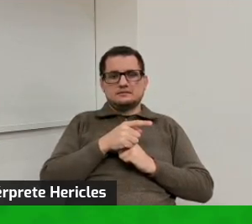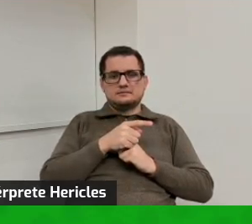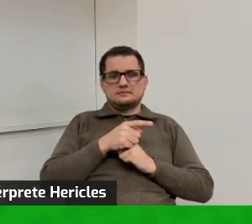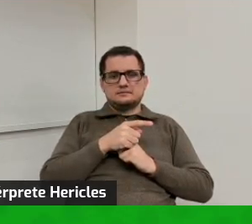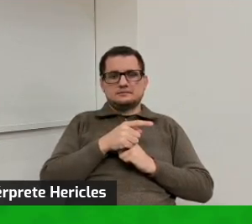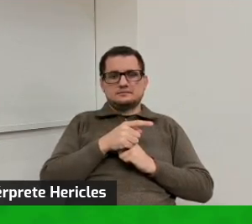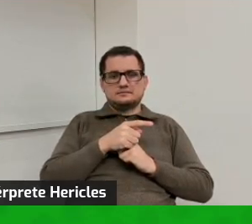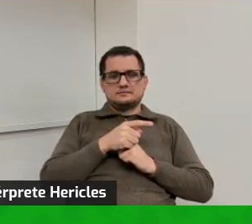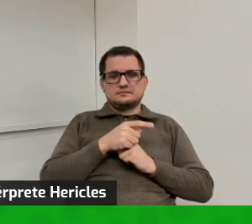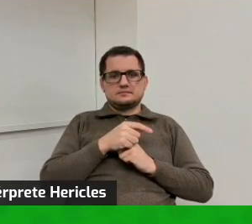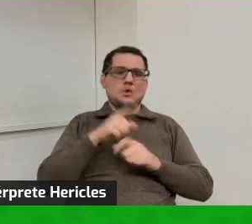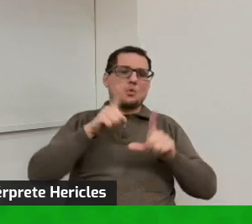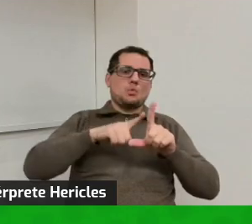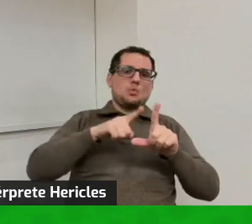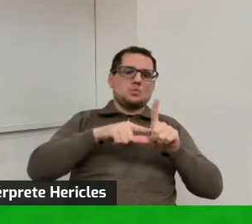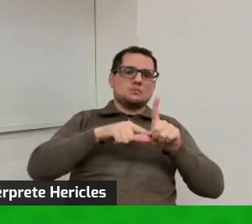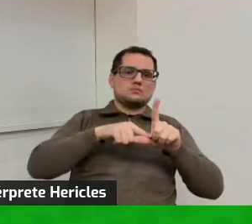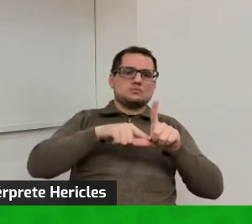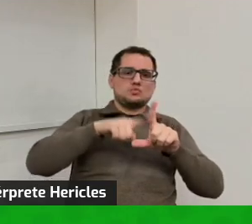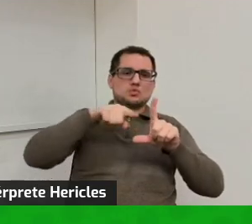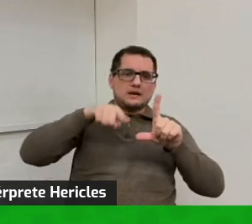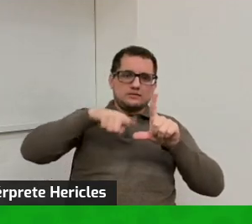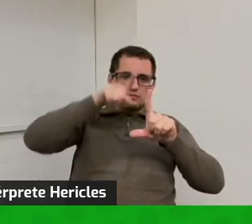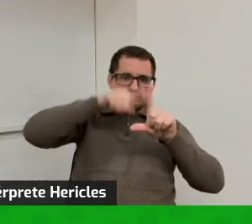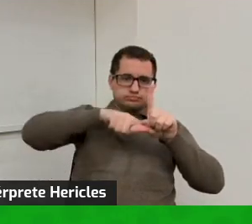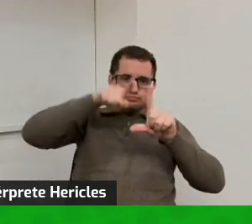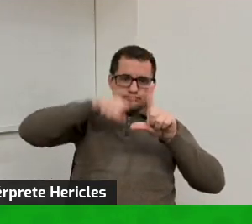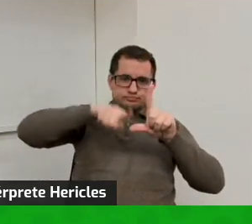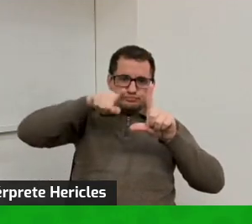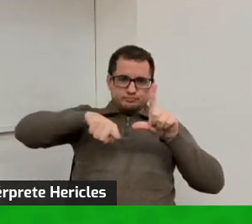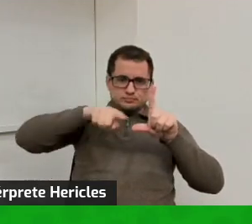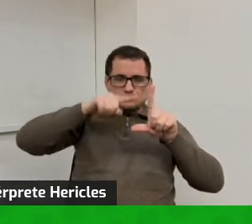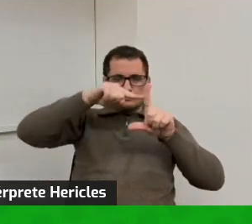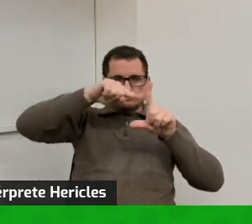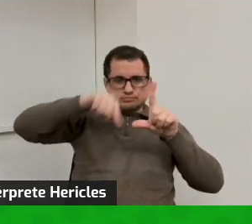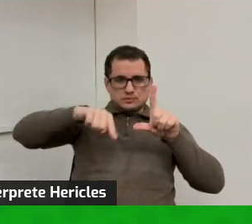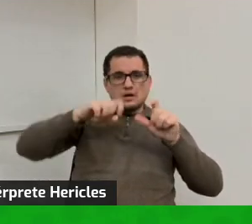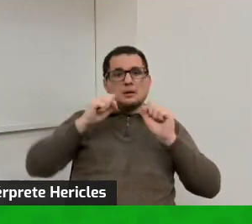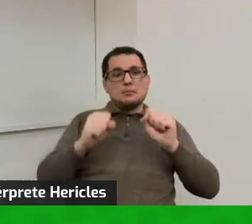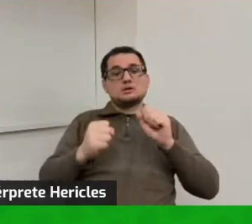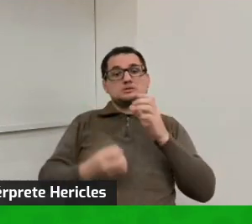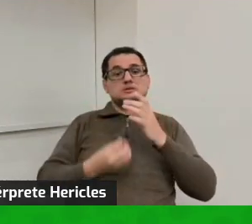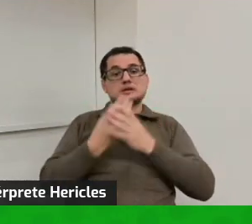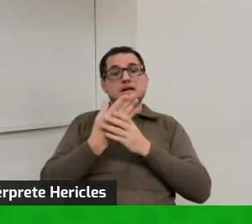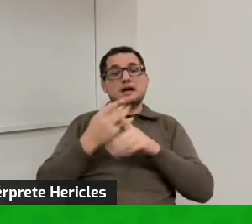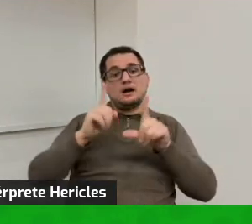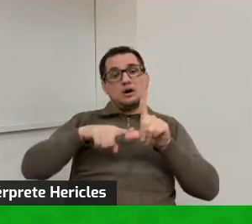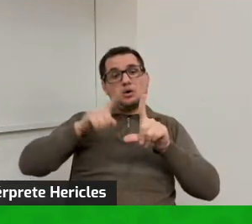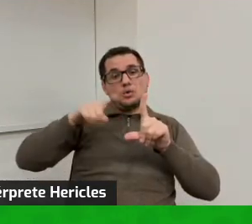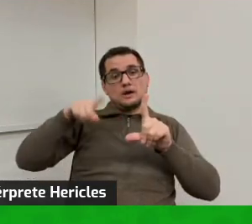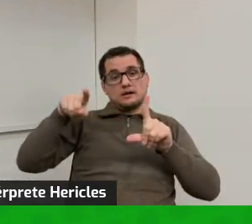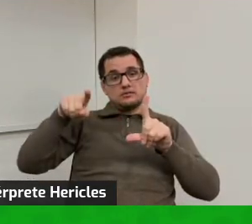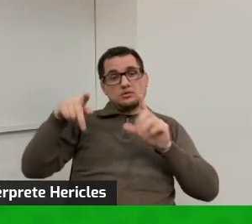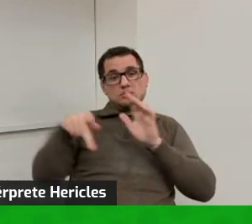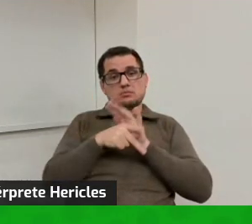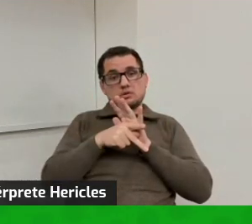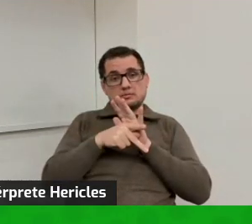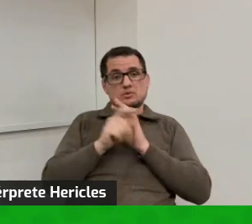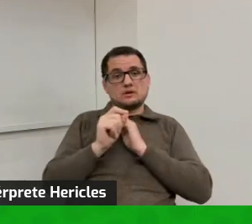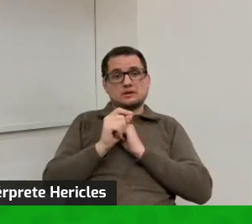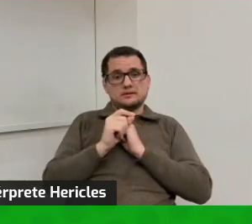um gráfico com as minhas receitas. Posso gerar um gráfico, seleciono o mês, com